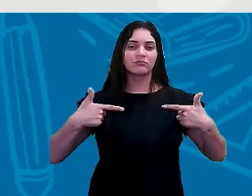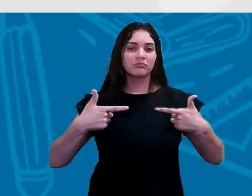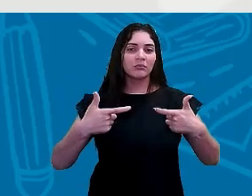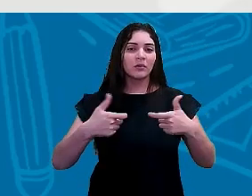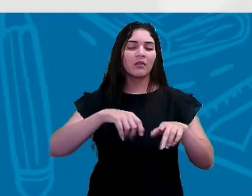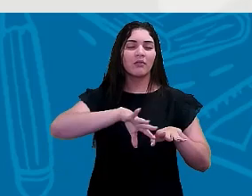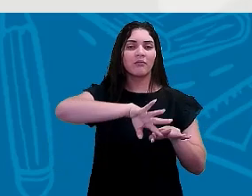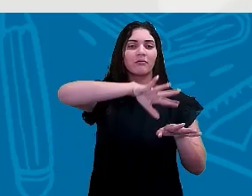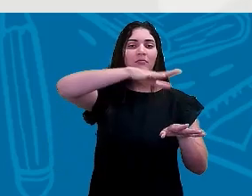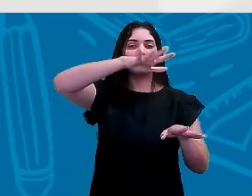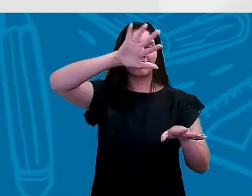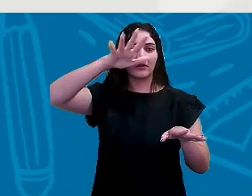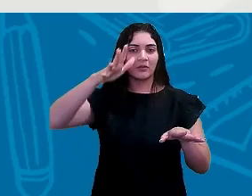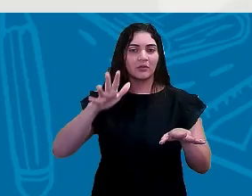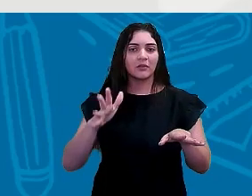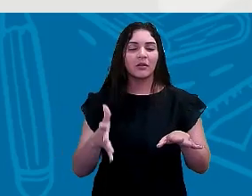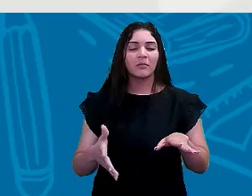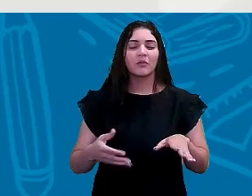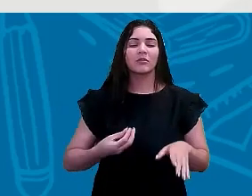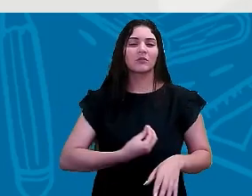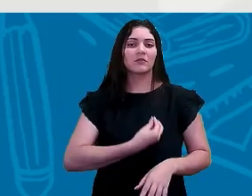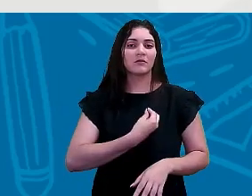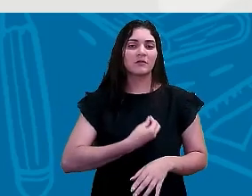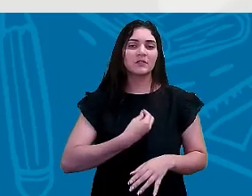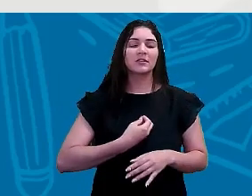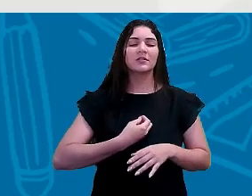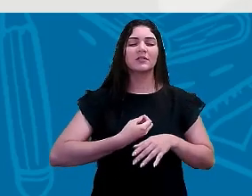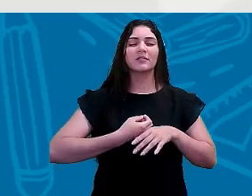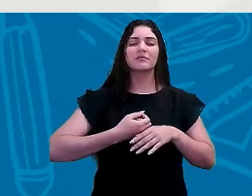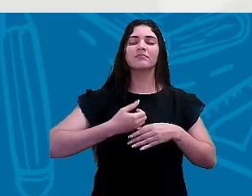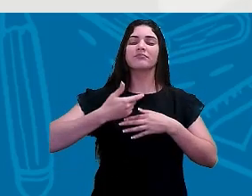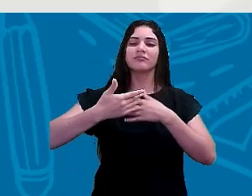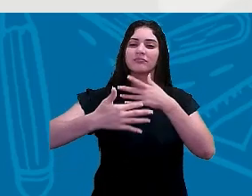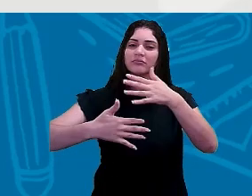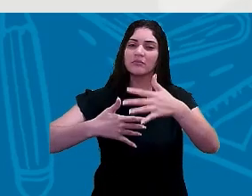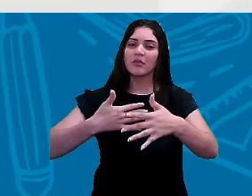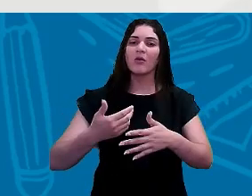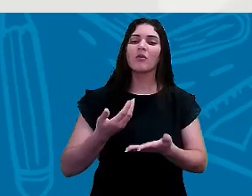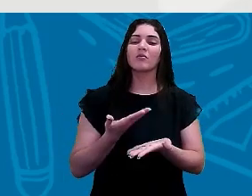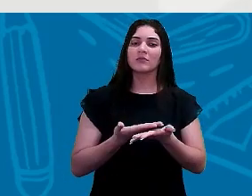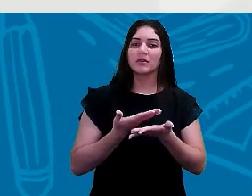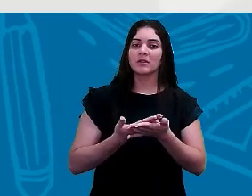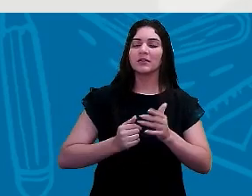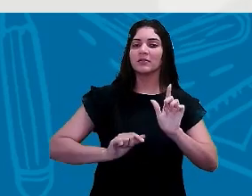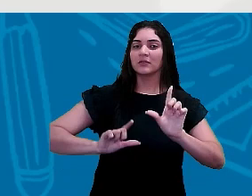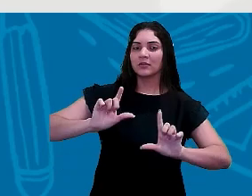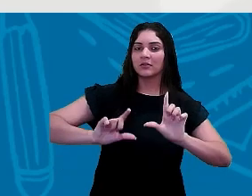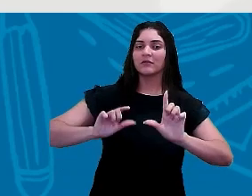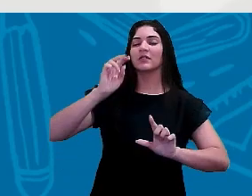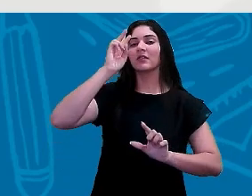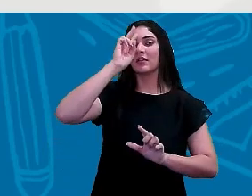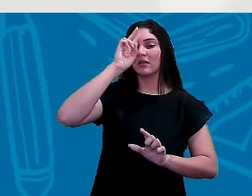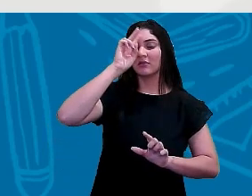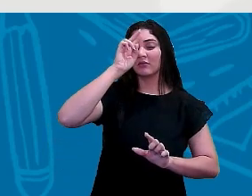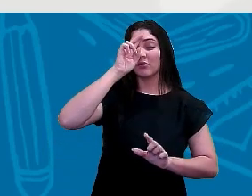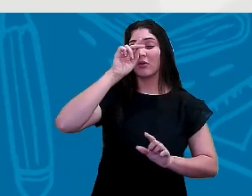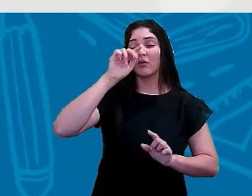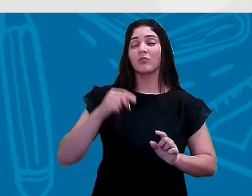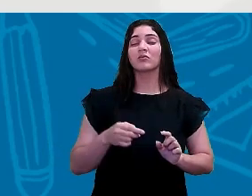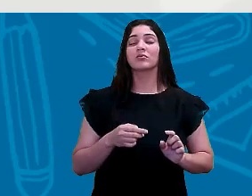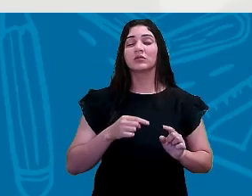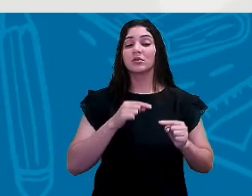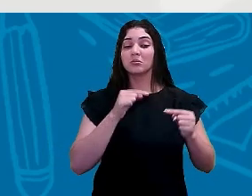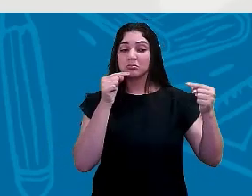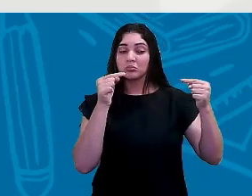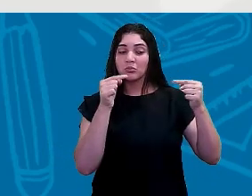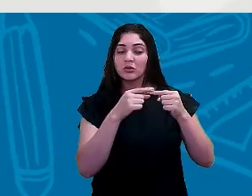Tabocas, que vocês vão vivenciar aqui ao longo das aulas da TV a história, o motivo